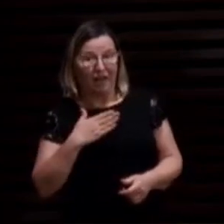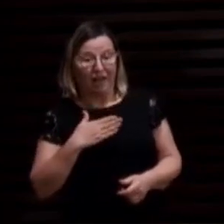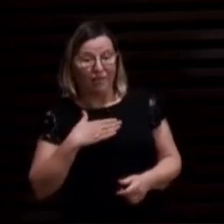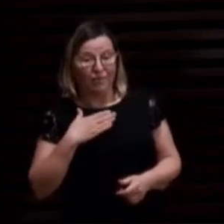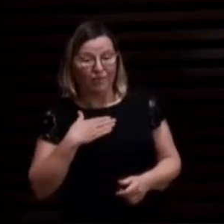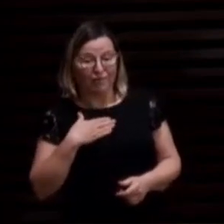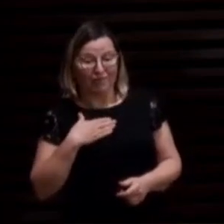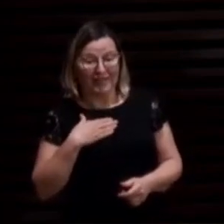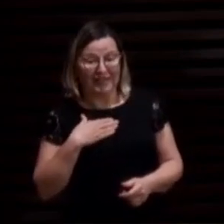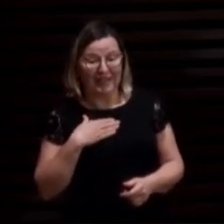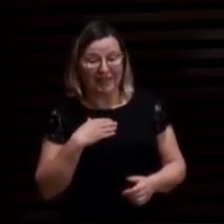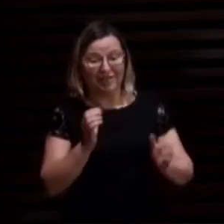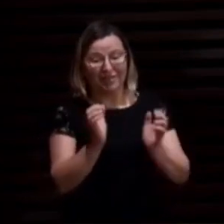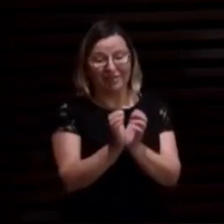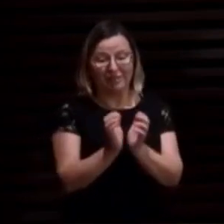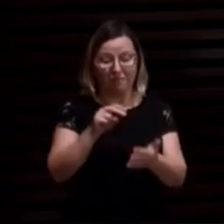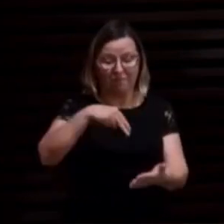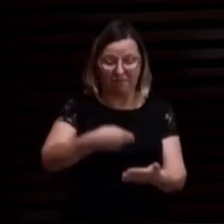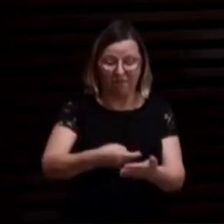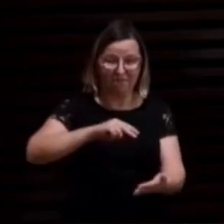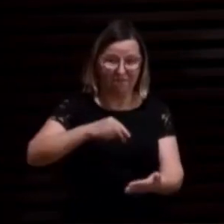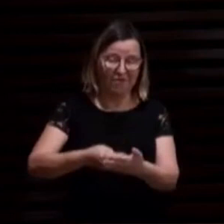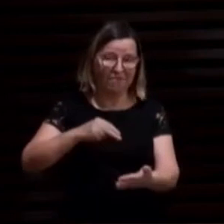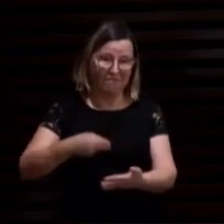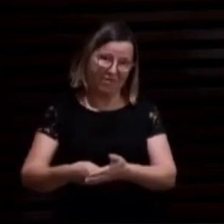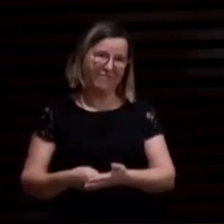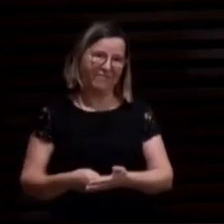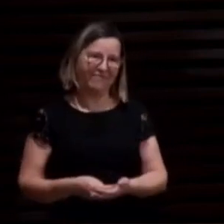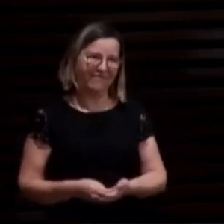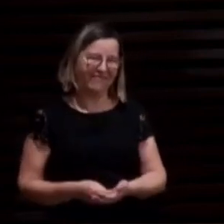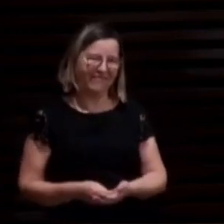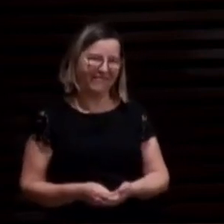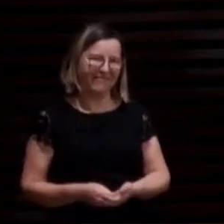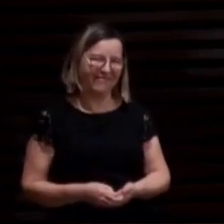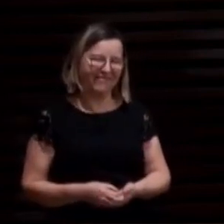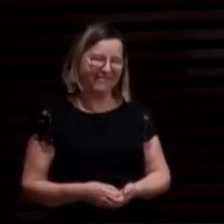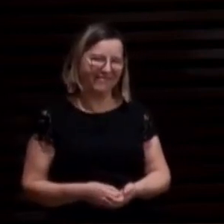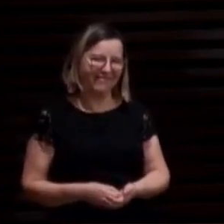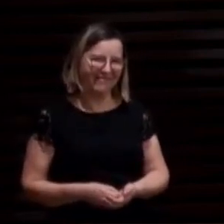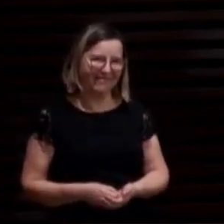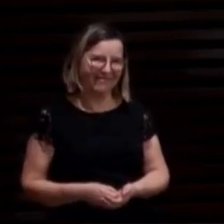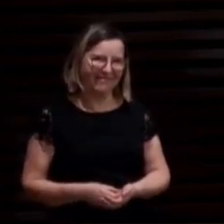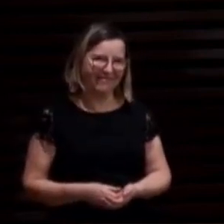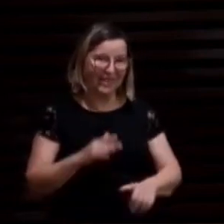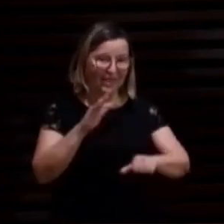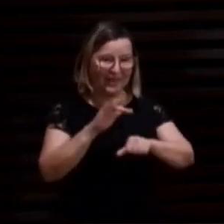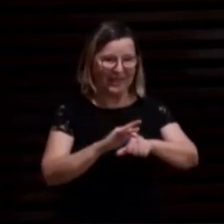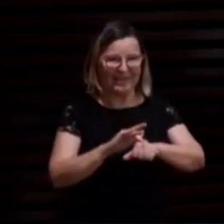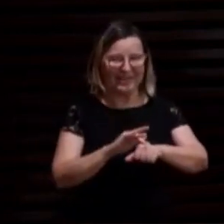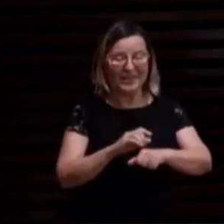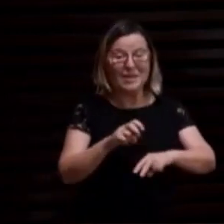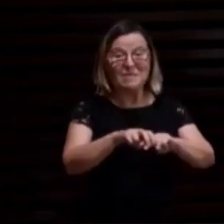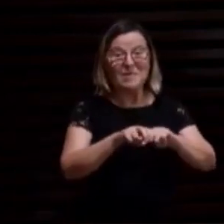de costas, sem dúvida atingindo pela majestade da sua